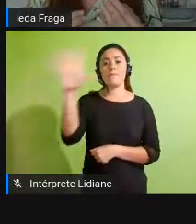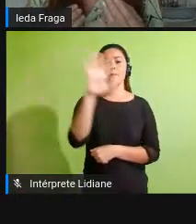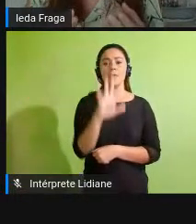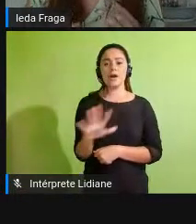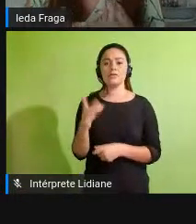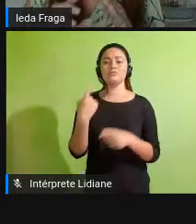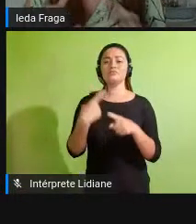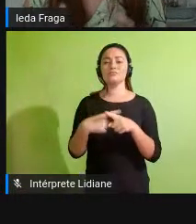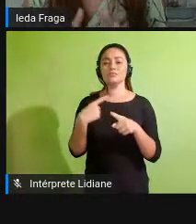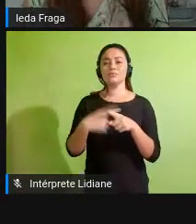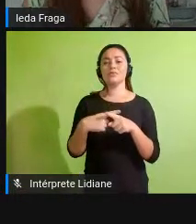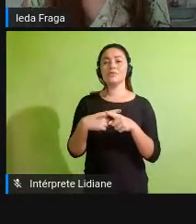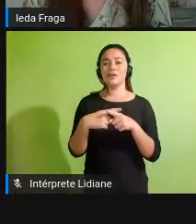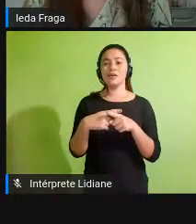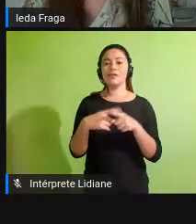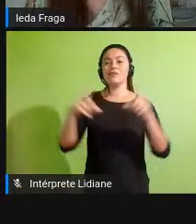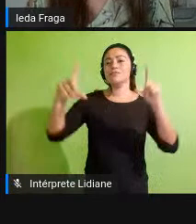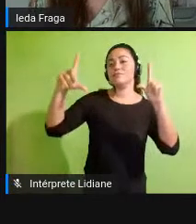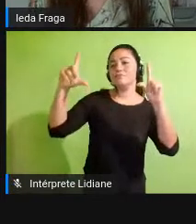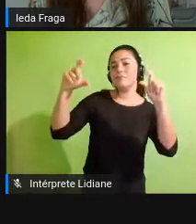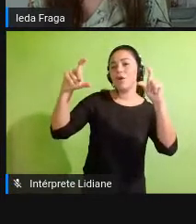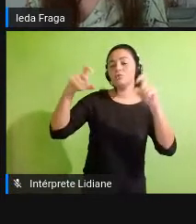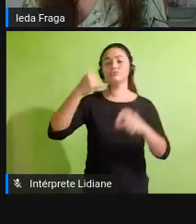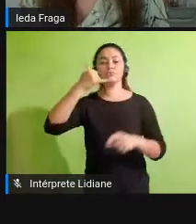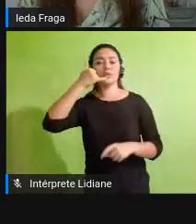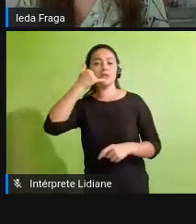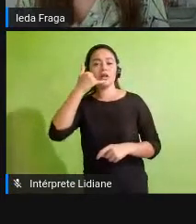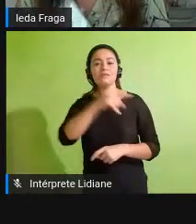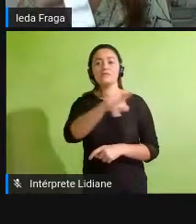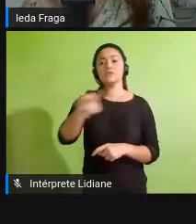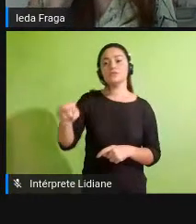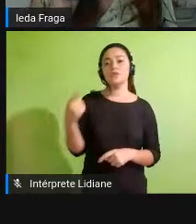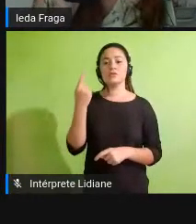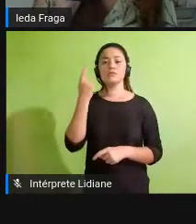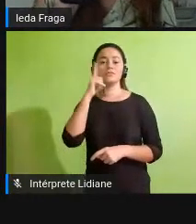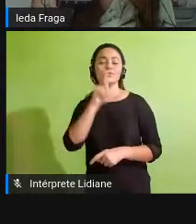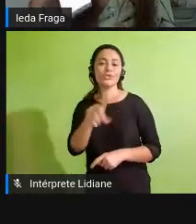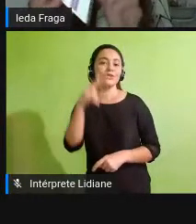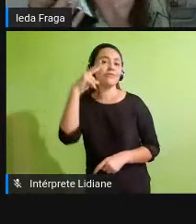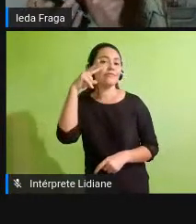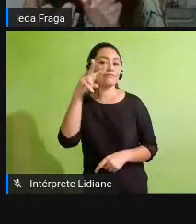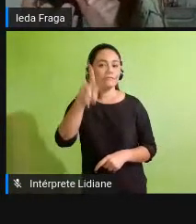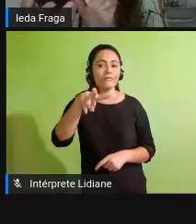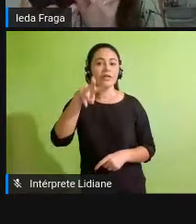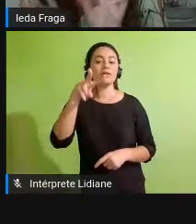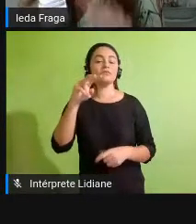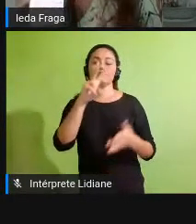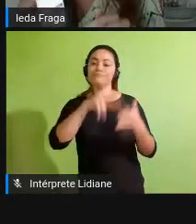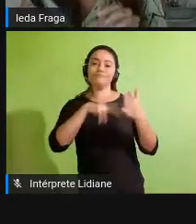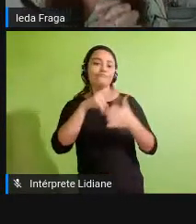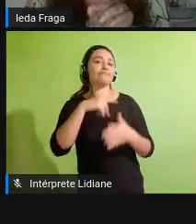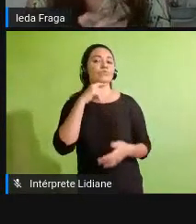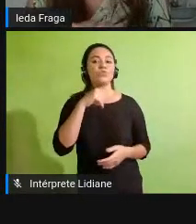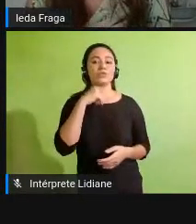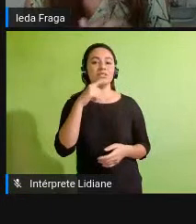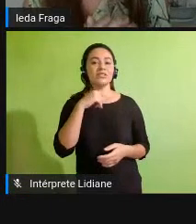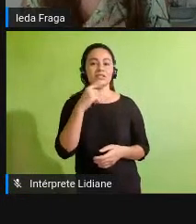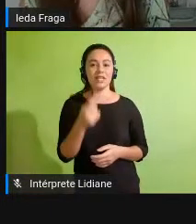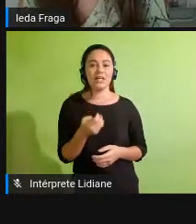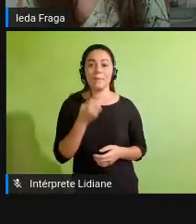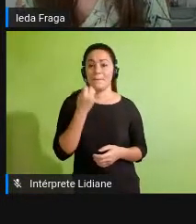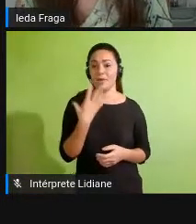vocês não vão conseguir visualizar a leitura. Mas, de qualquer modo, eu estou aqui com o meu aparelho celular, com o aplicativo